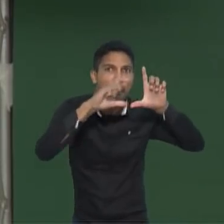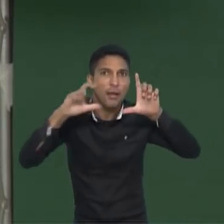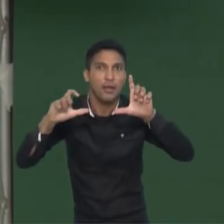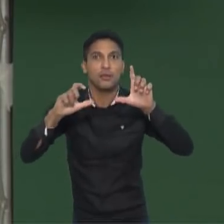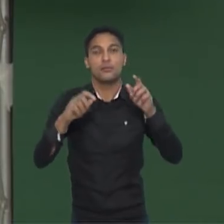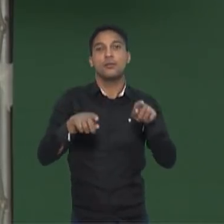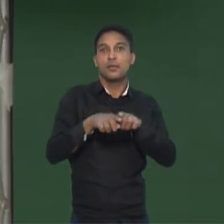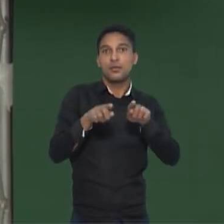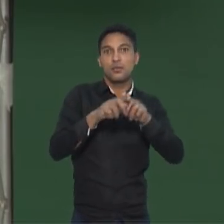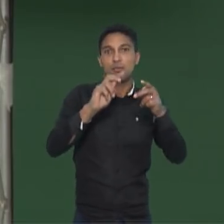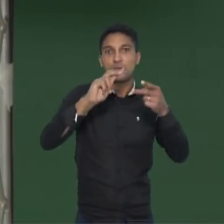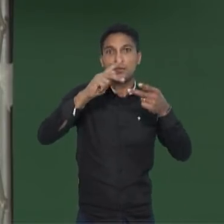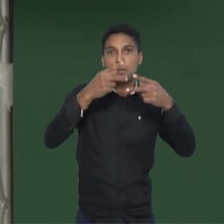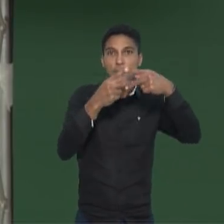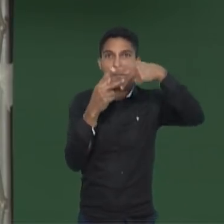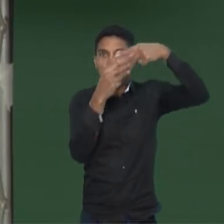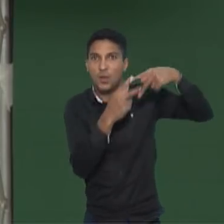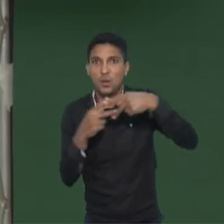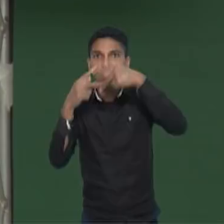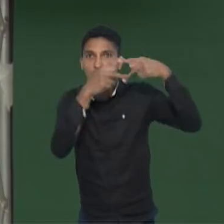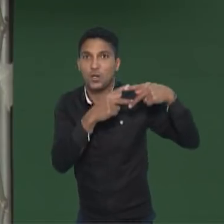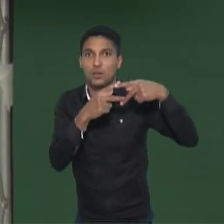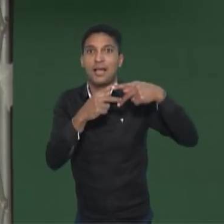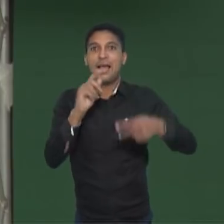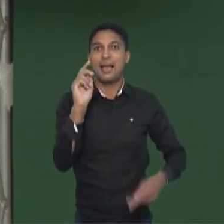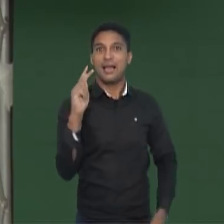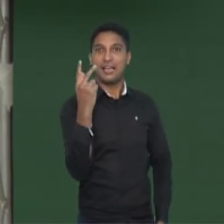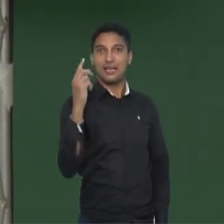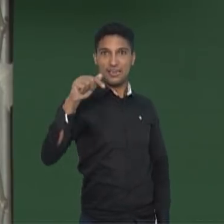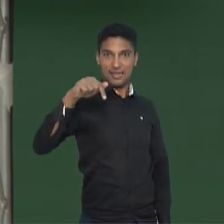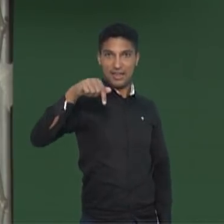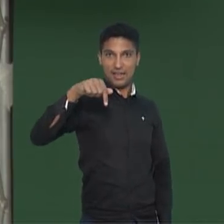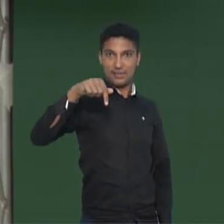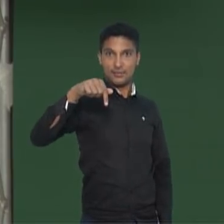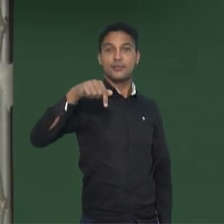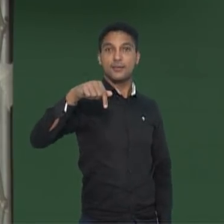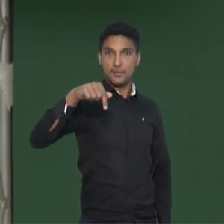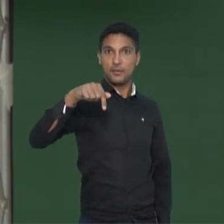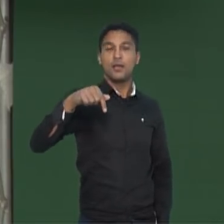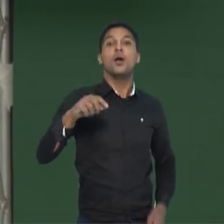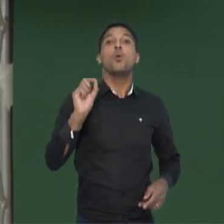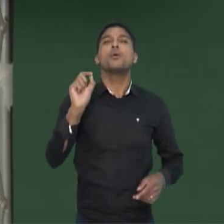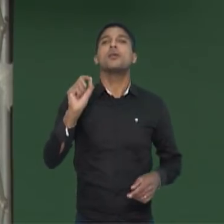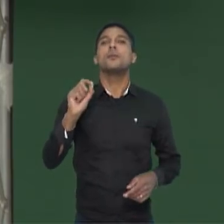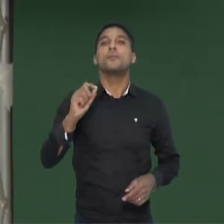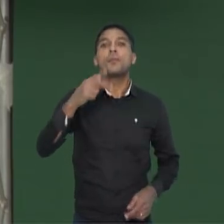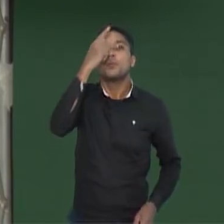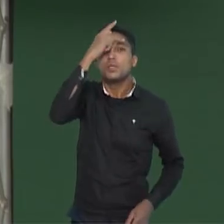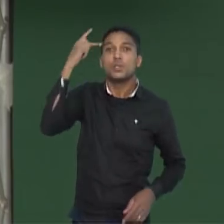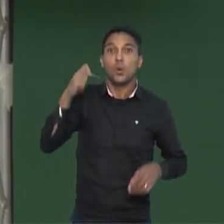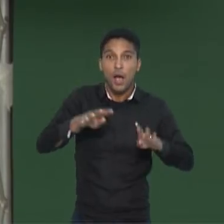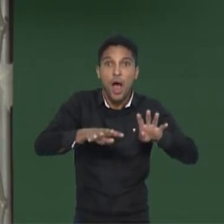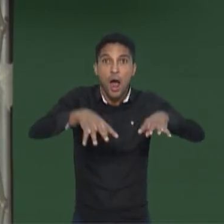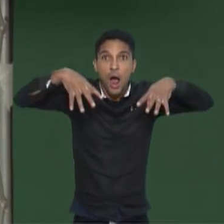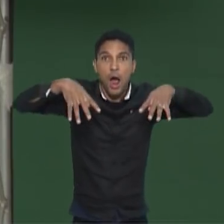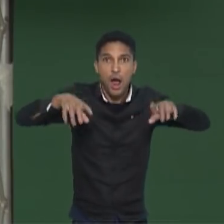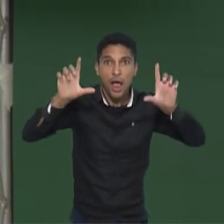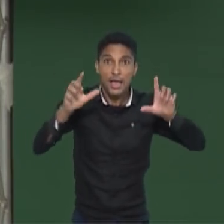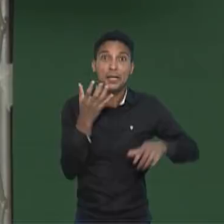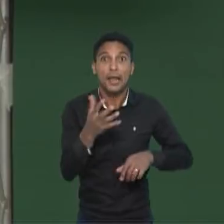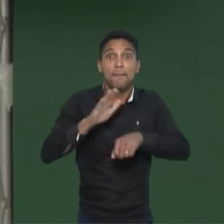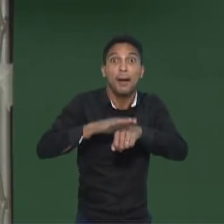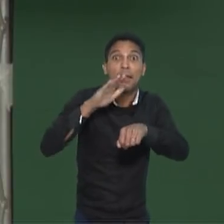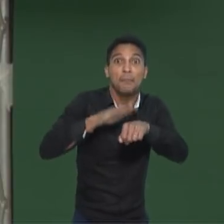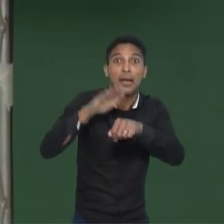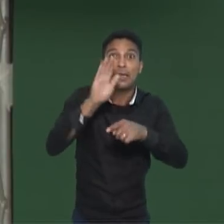participativa, é essa questão do público estar sempre pedindo mais e estar inclusive dando ideias. Então, a gente tem muito a